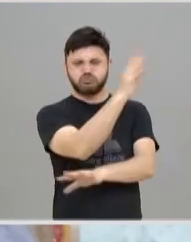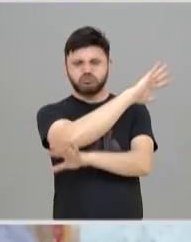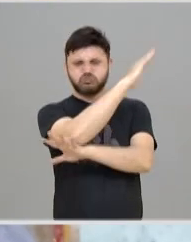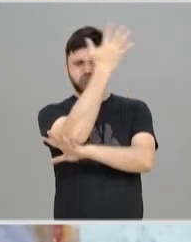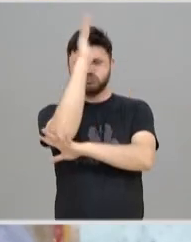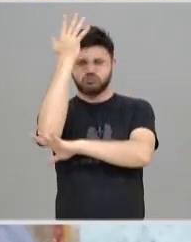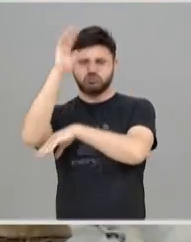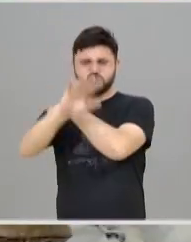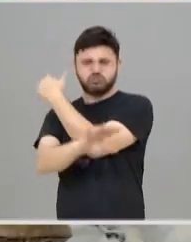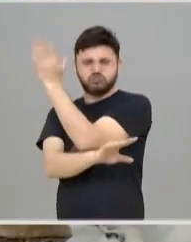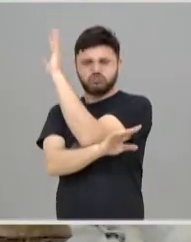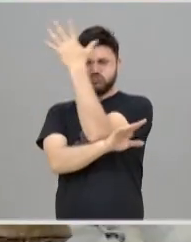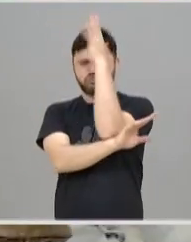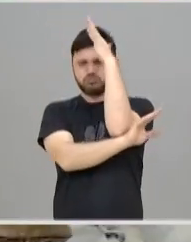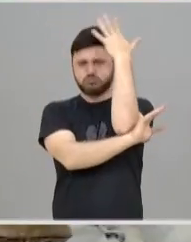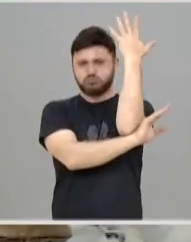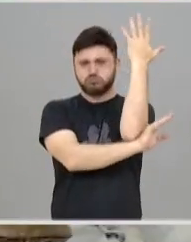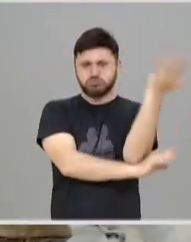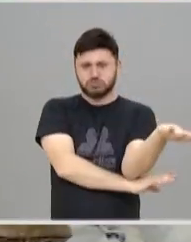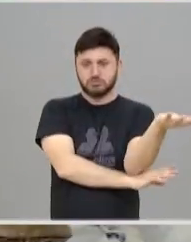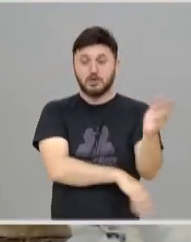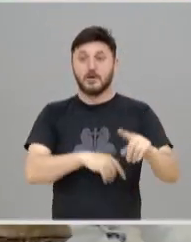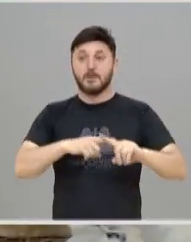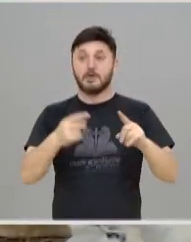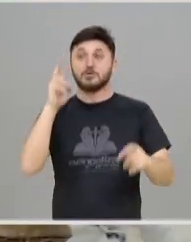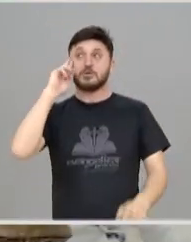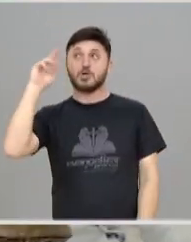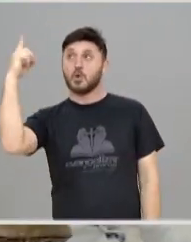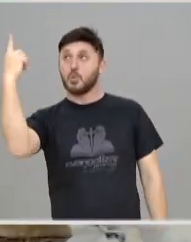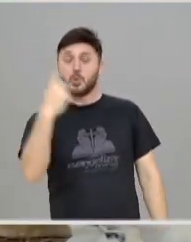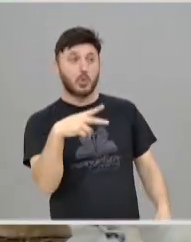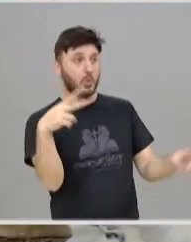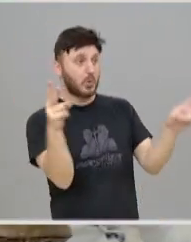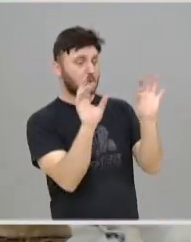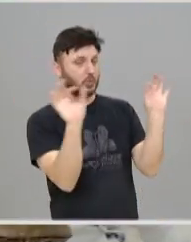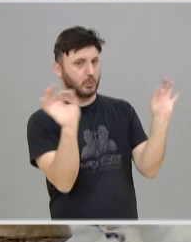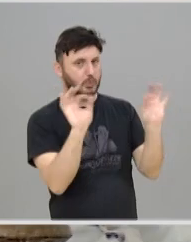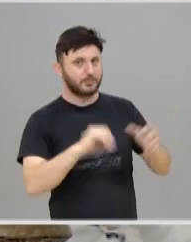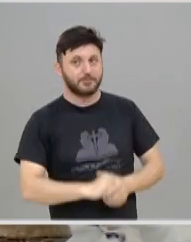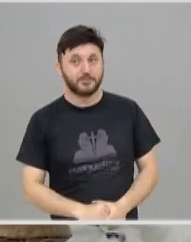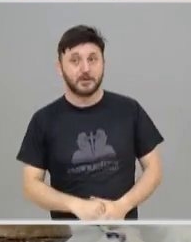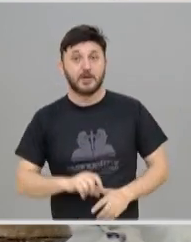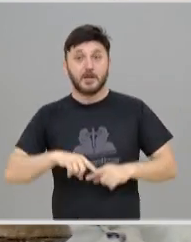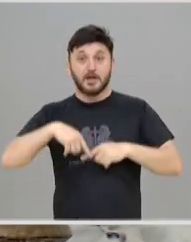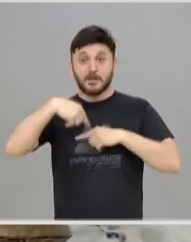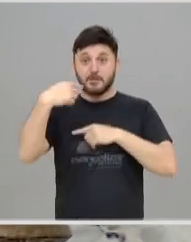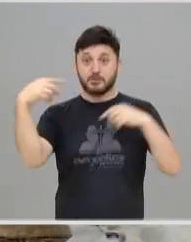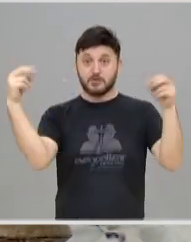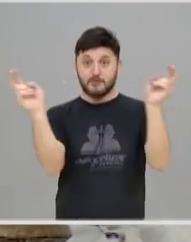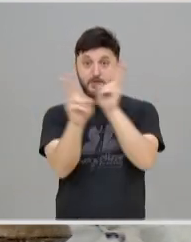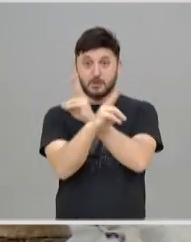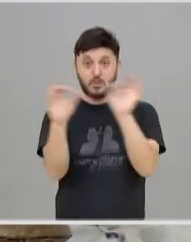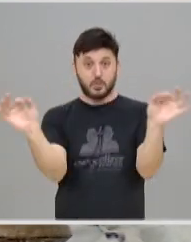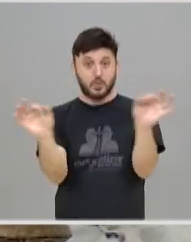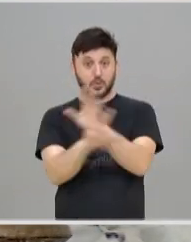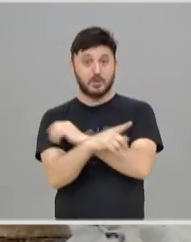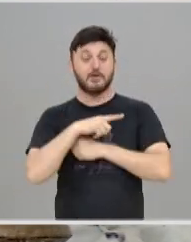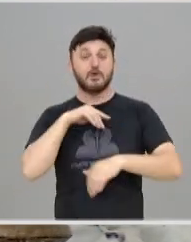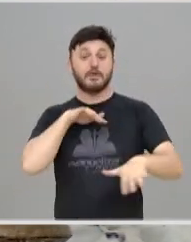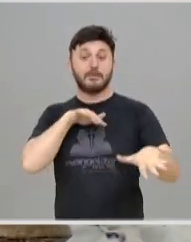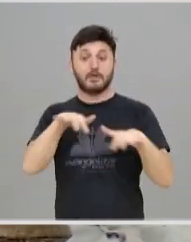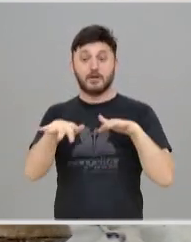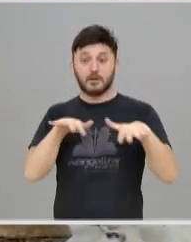quebrava os rochedos, mas o Senhor não estava no vento. Depois do vento, houve um